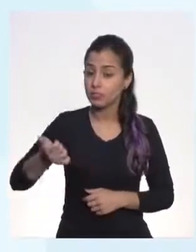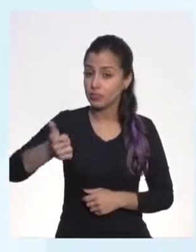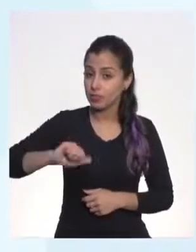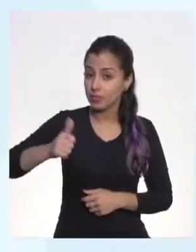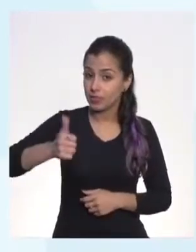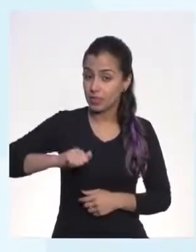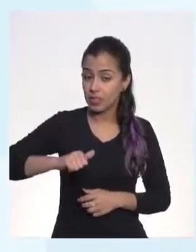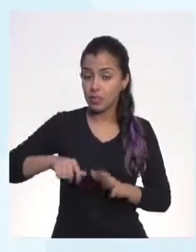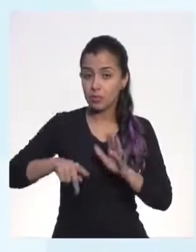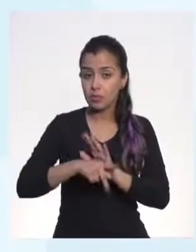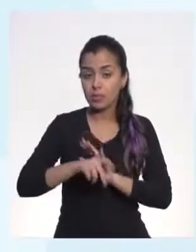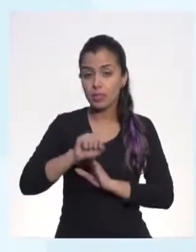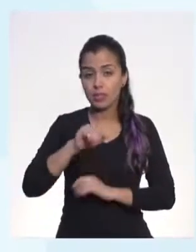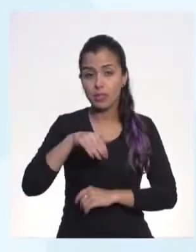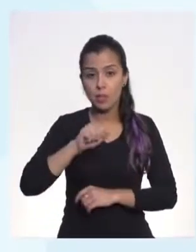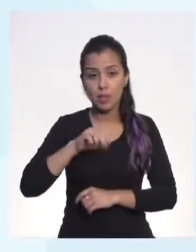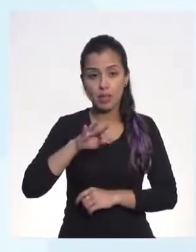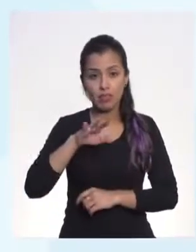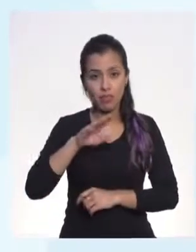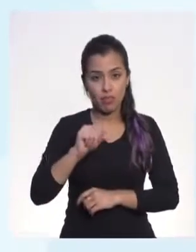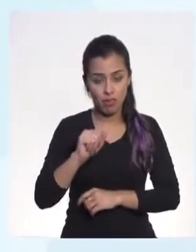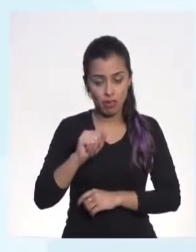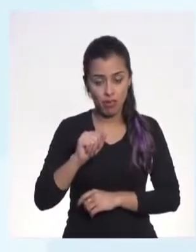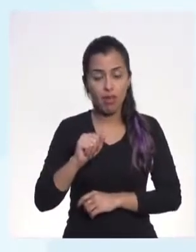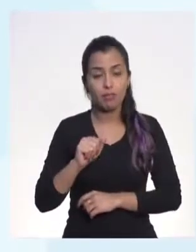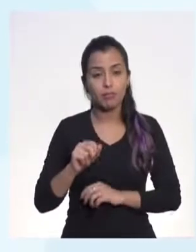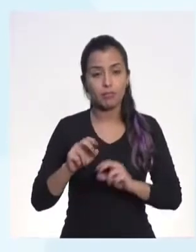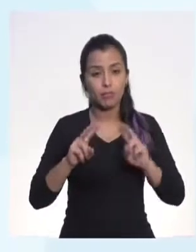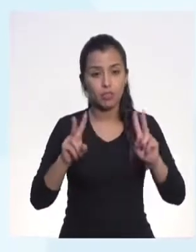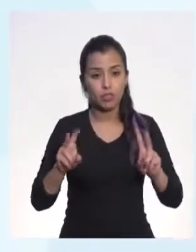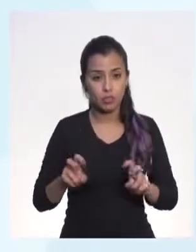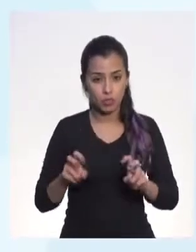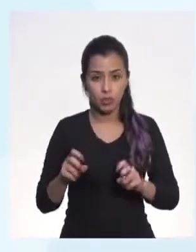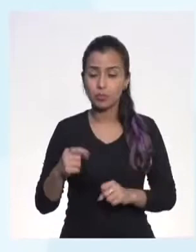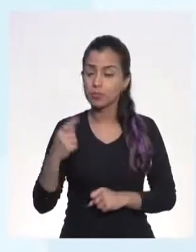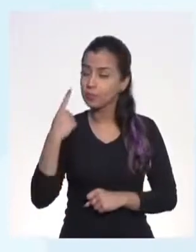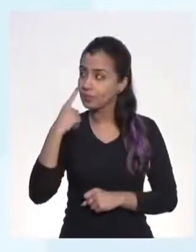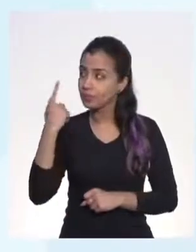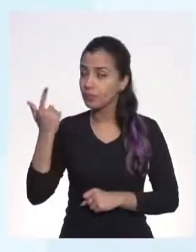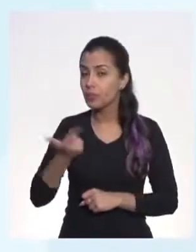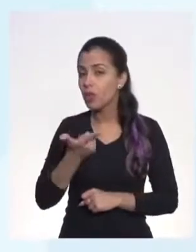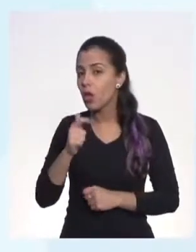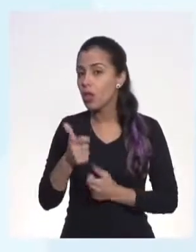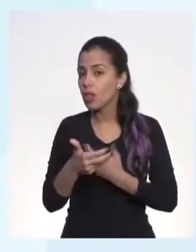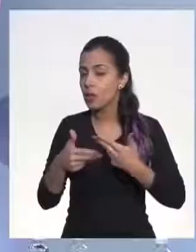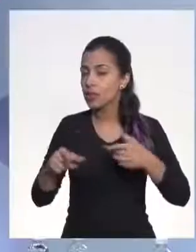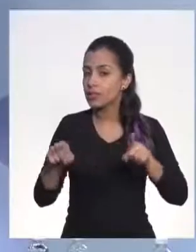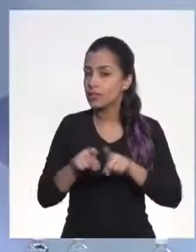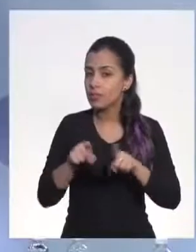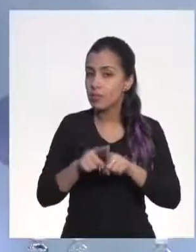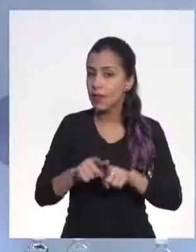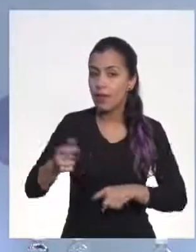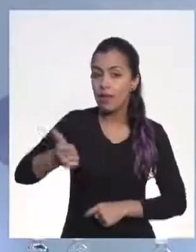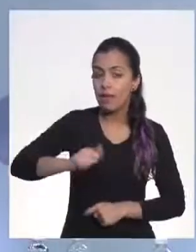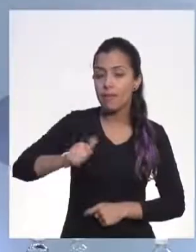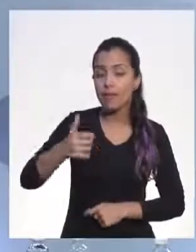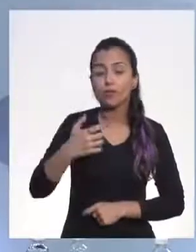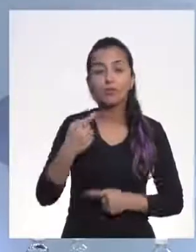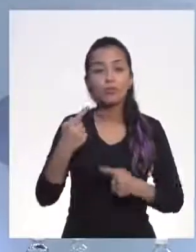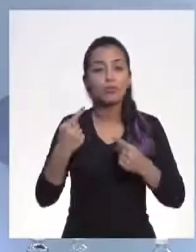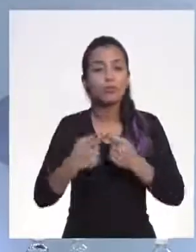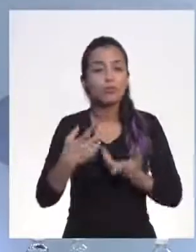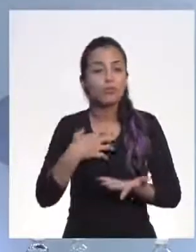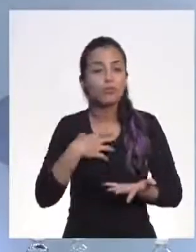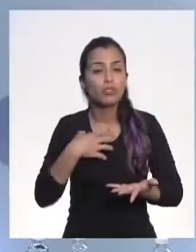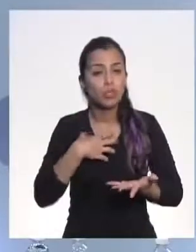da semântica para conotação denotação glossário outra coisa também a gente analisar a forma